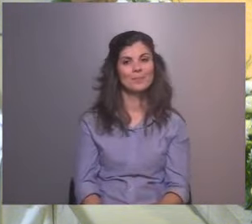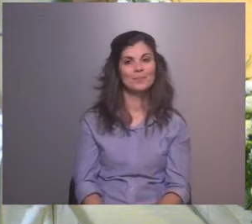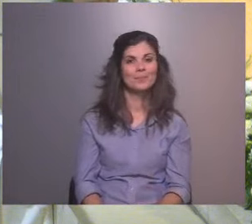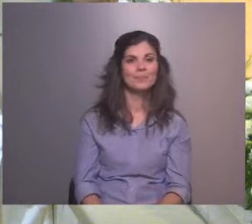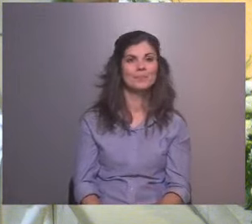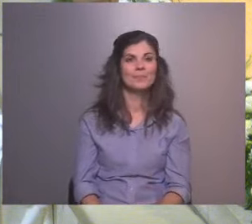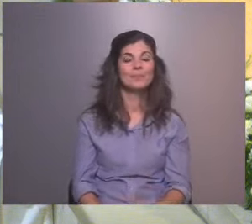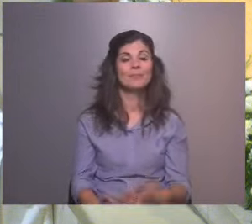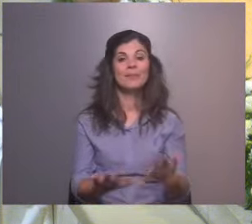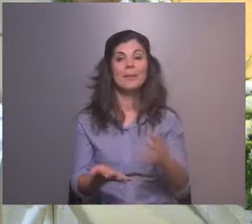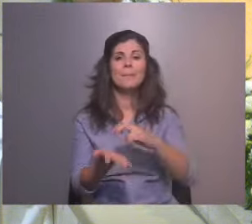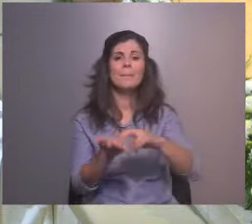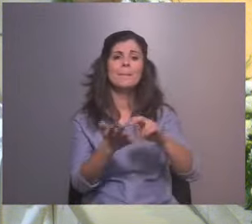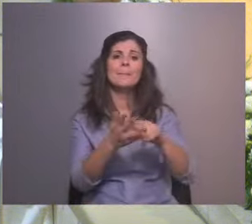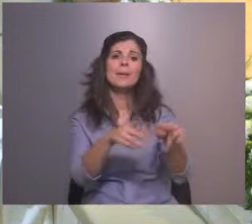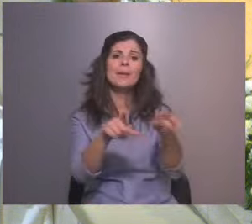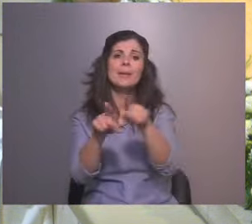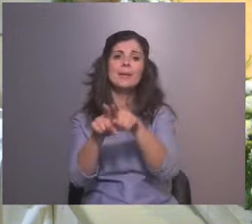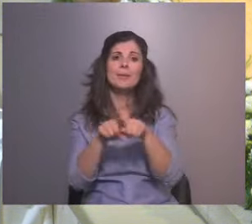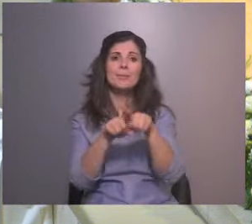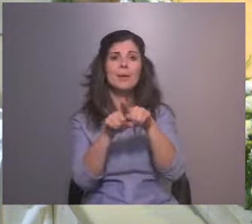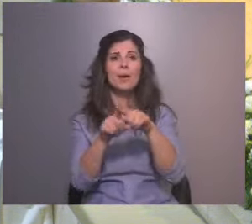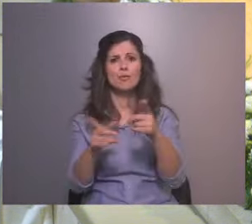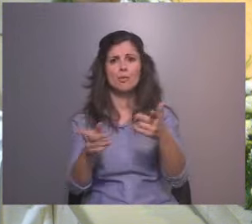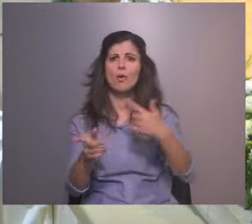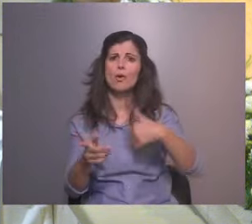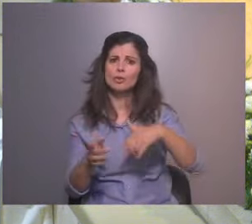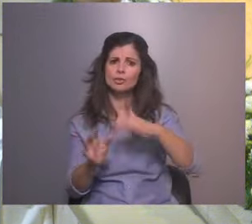Regina